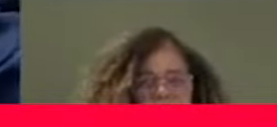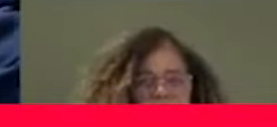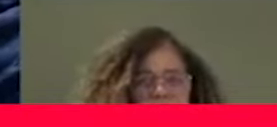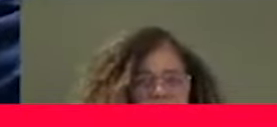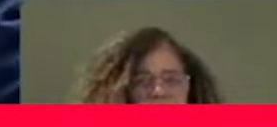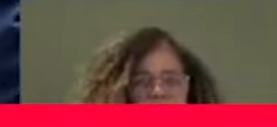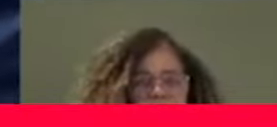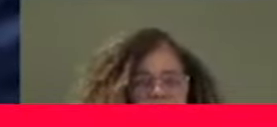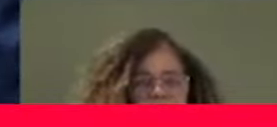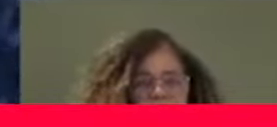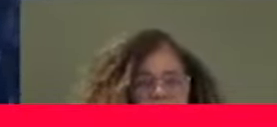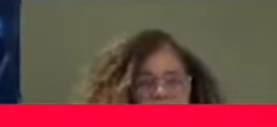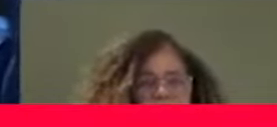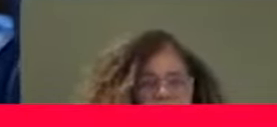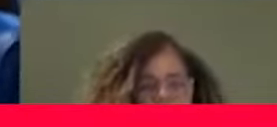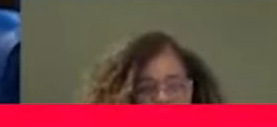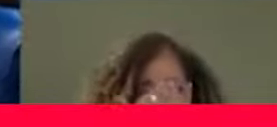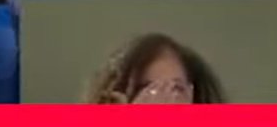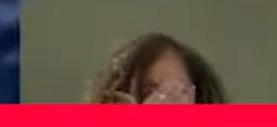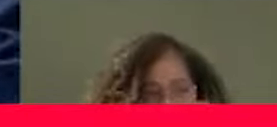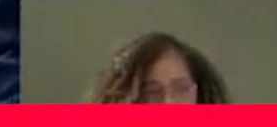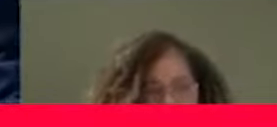brasileiro Muito